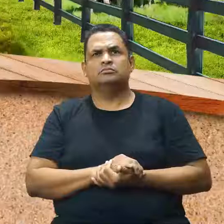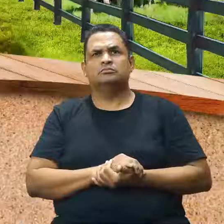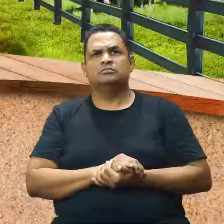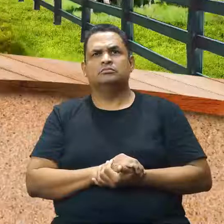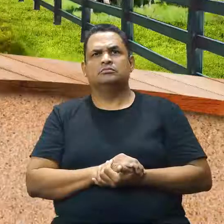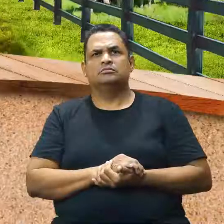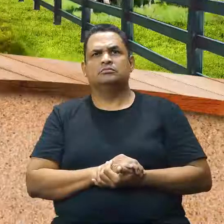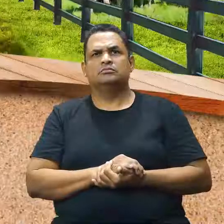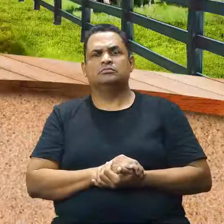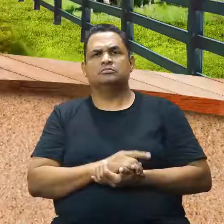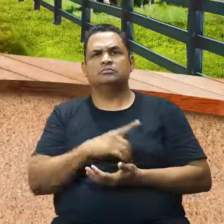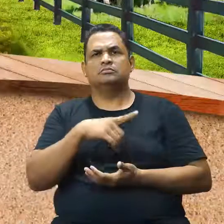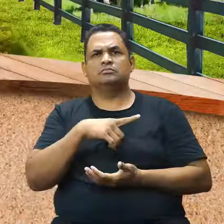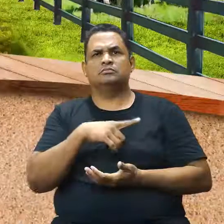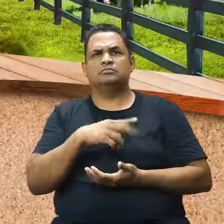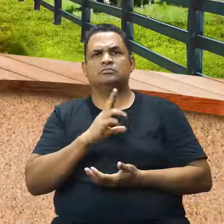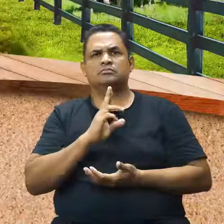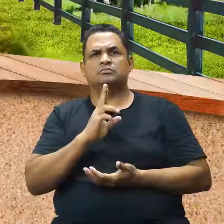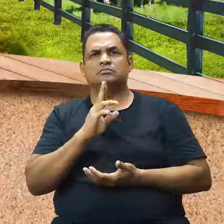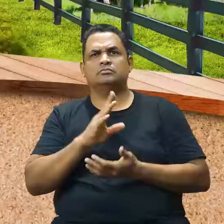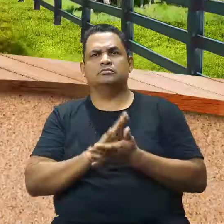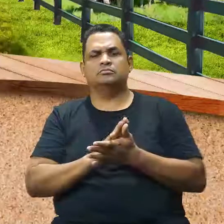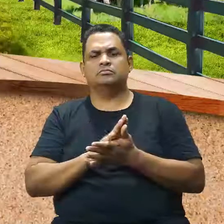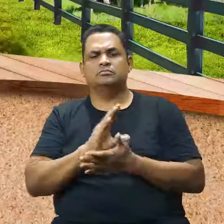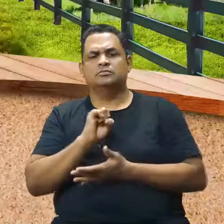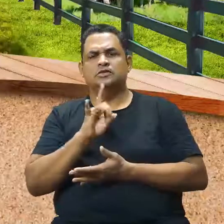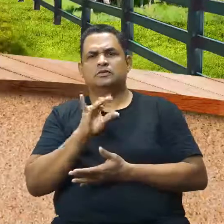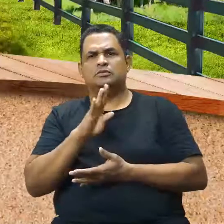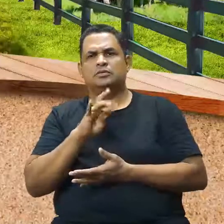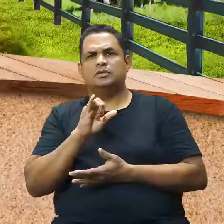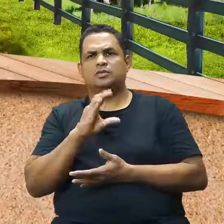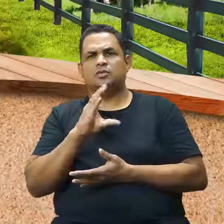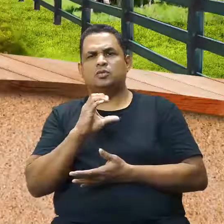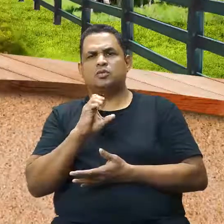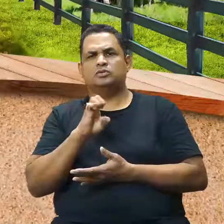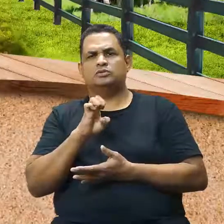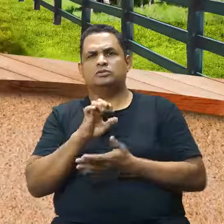Tem um determinado processo de simbiose